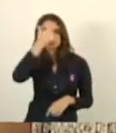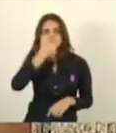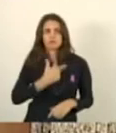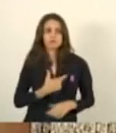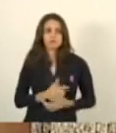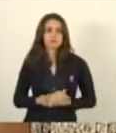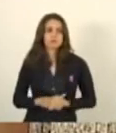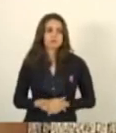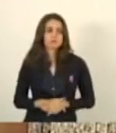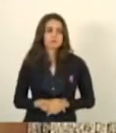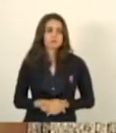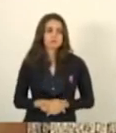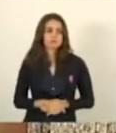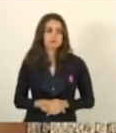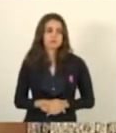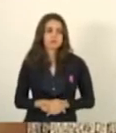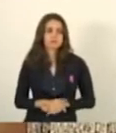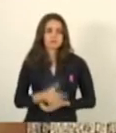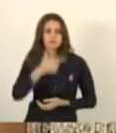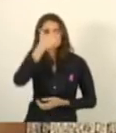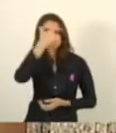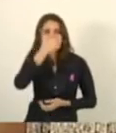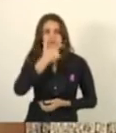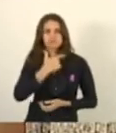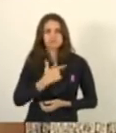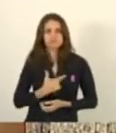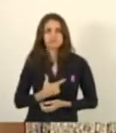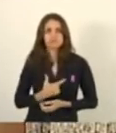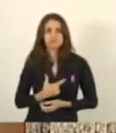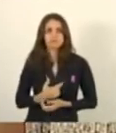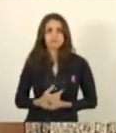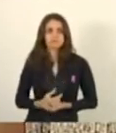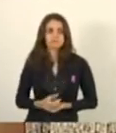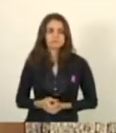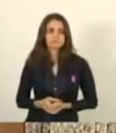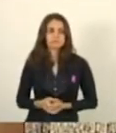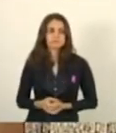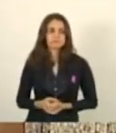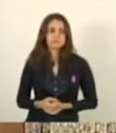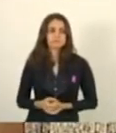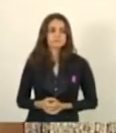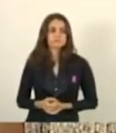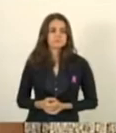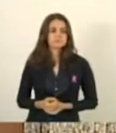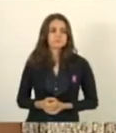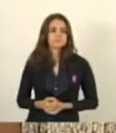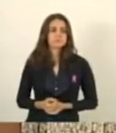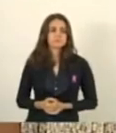lá, um pouquinho da minha imagem, segurando esse banner.